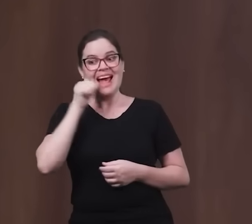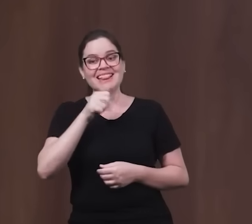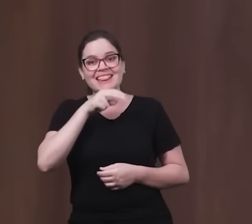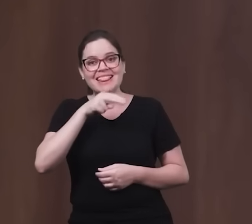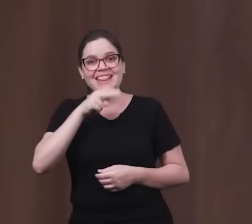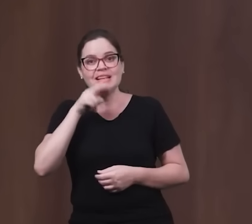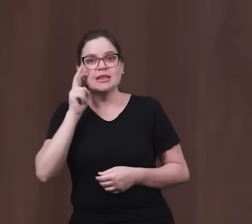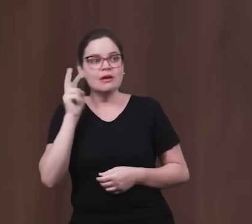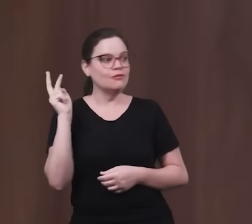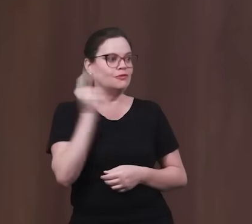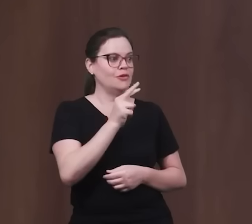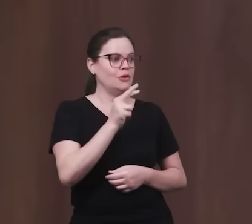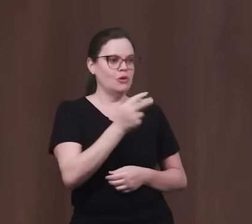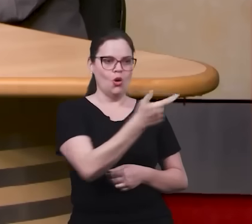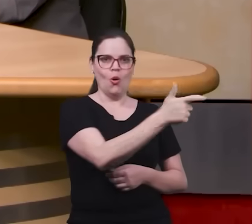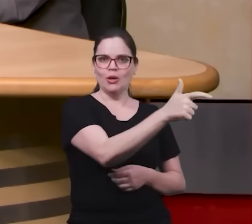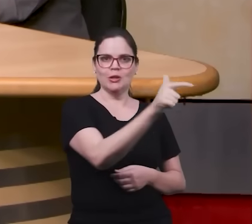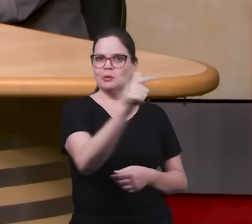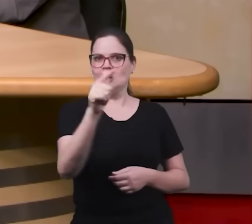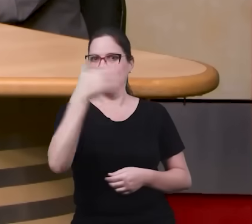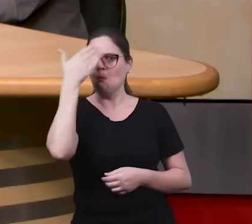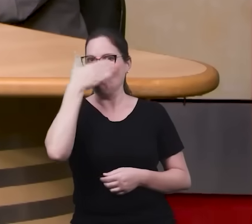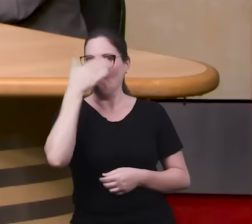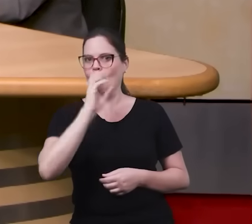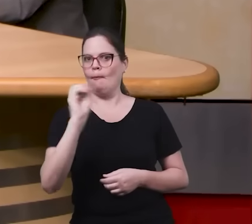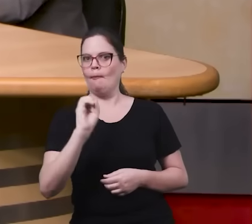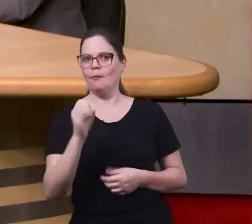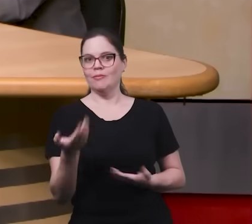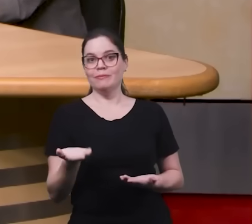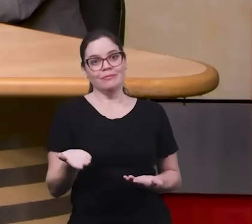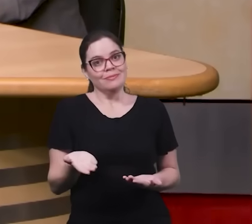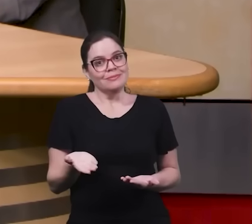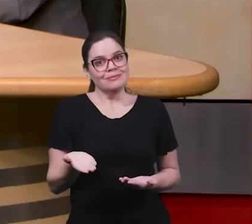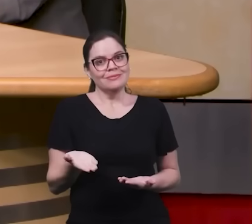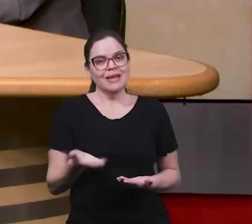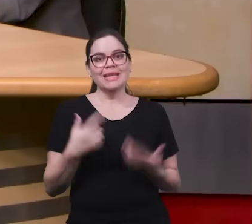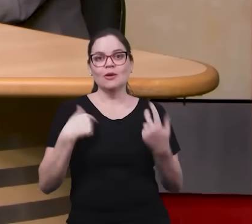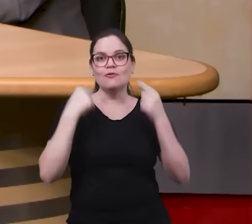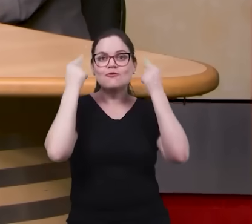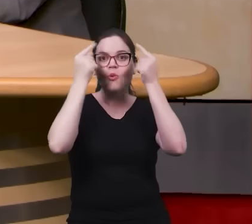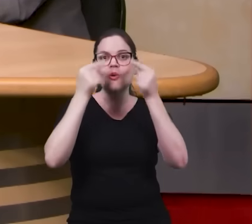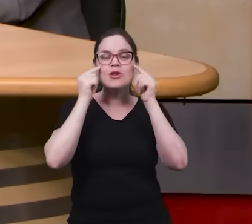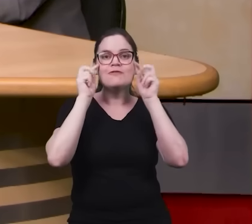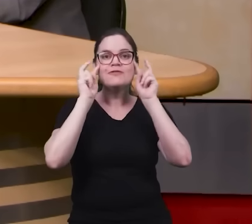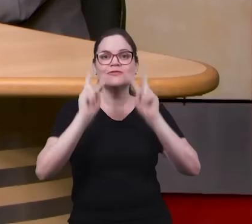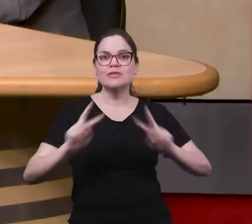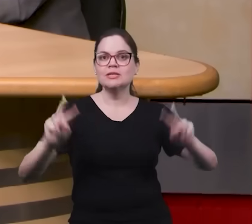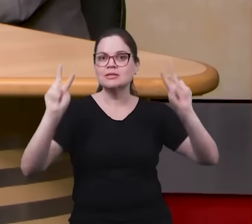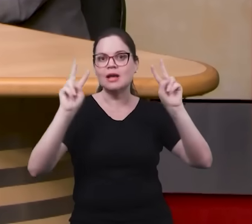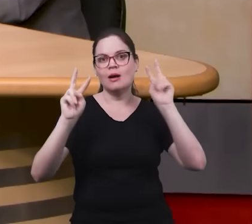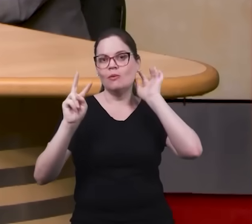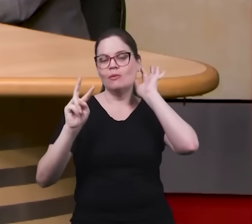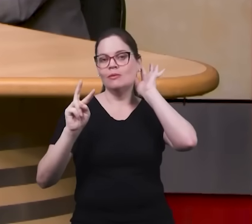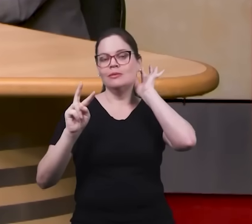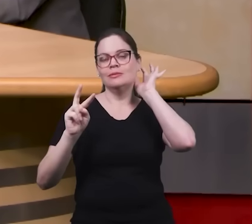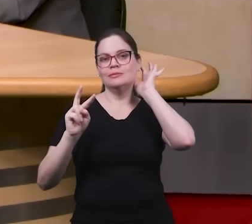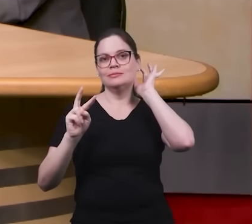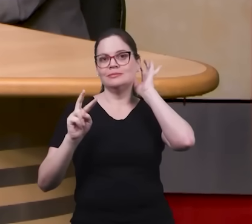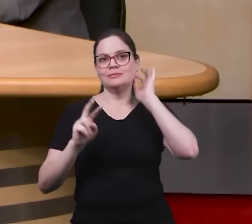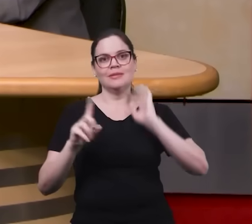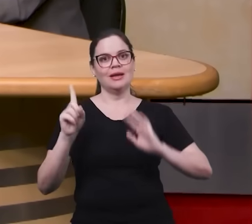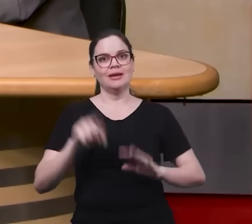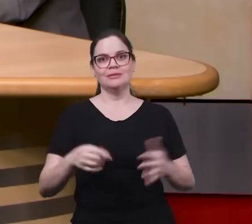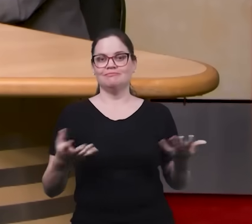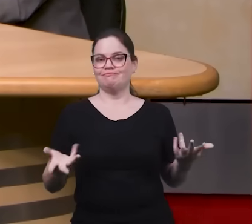viu e ninguém mais viu, pô. Entendeu? Quer dizer, então a visão é uma coisa, assim, dentro do